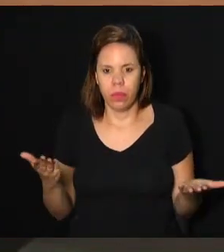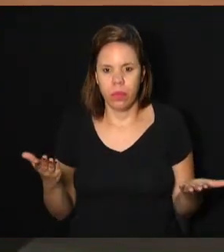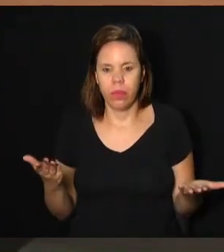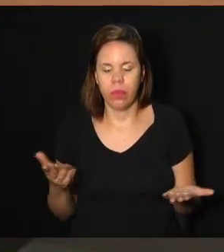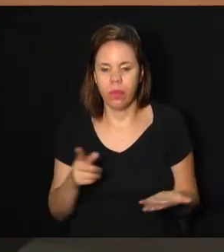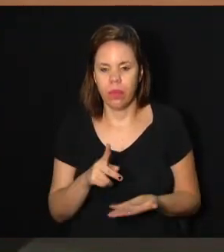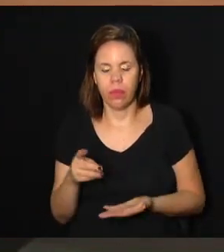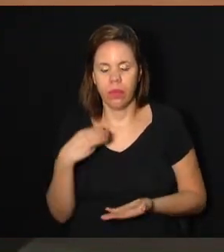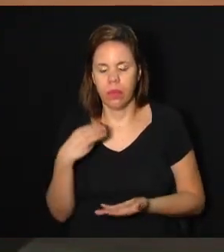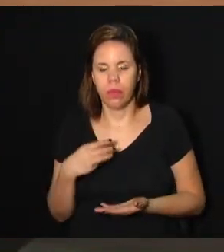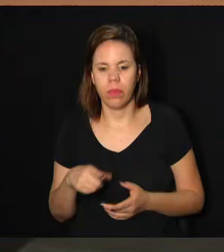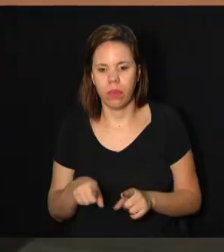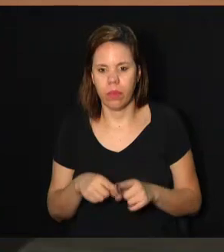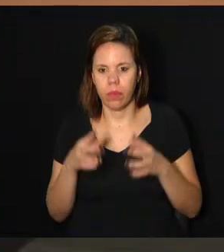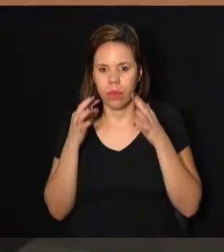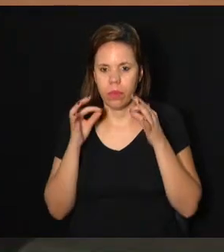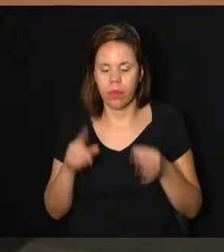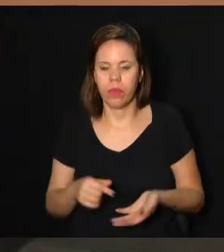prestar atenção nisso.